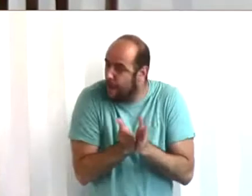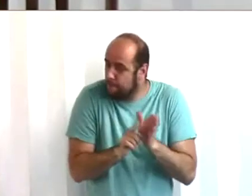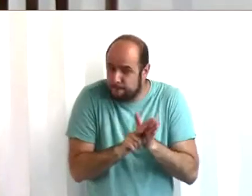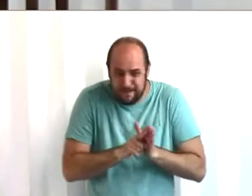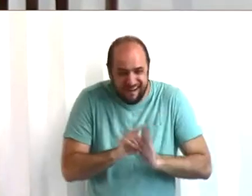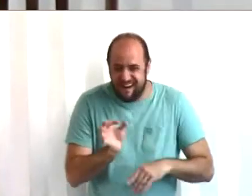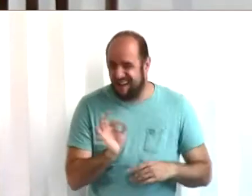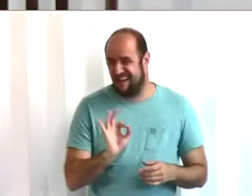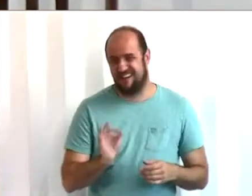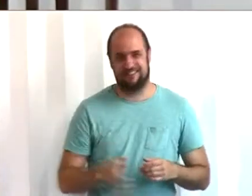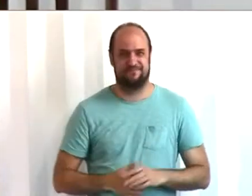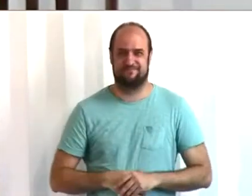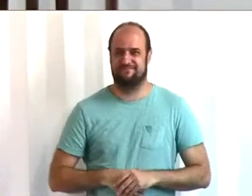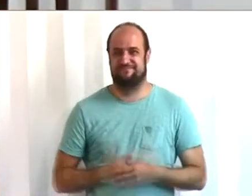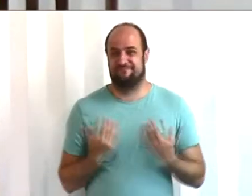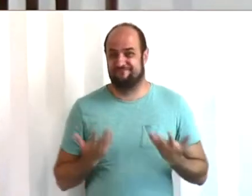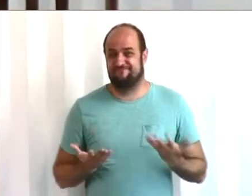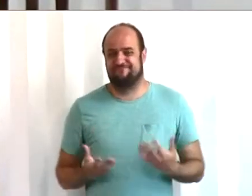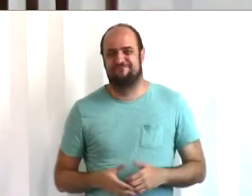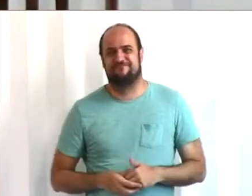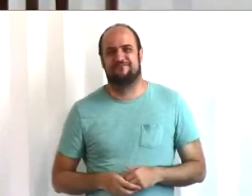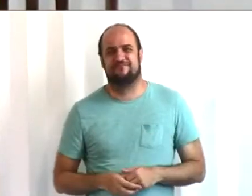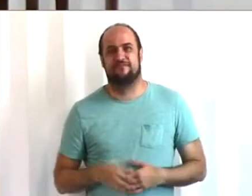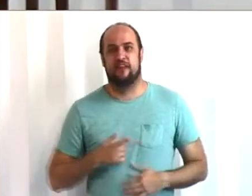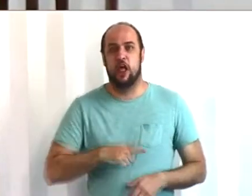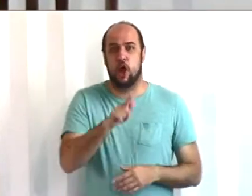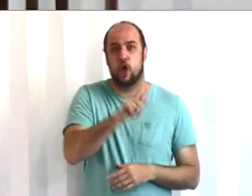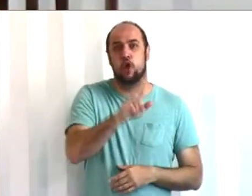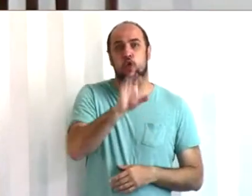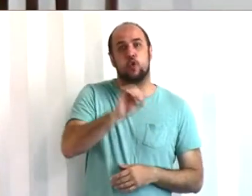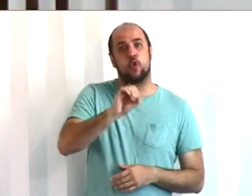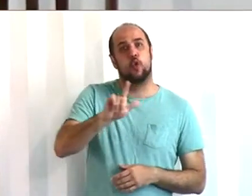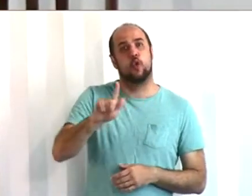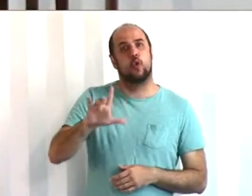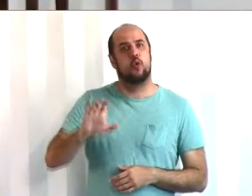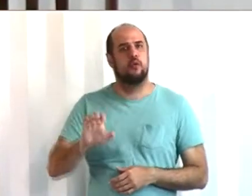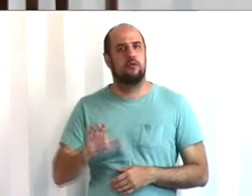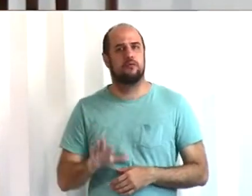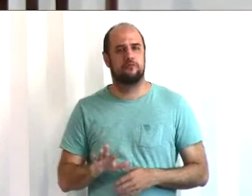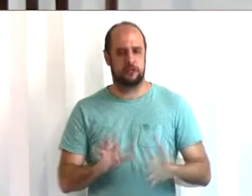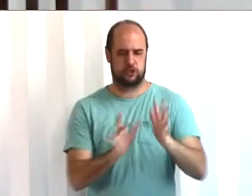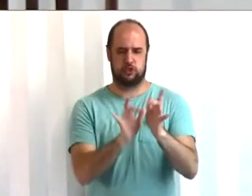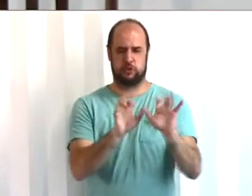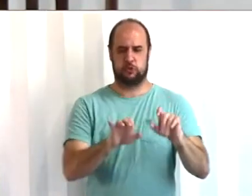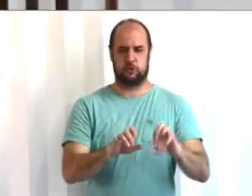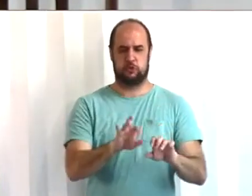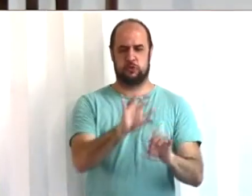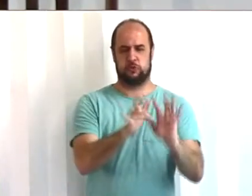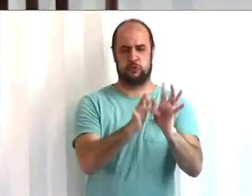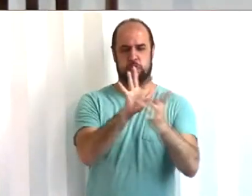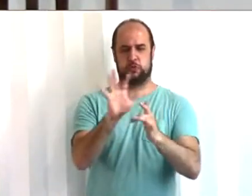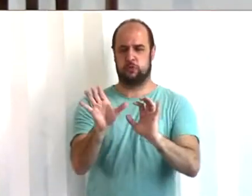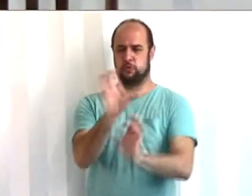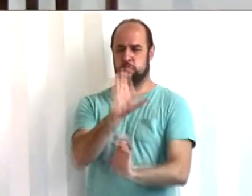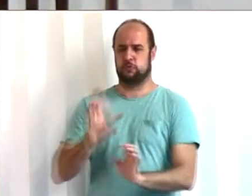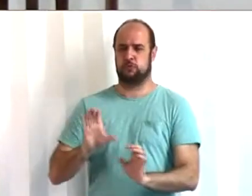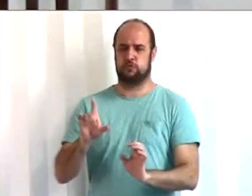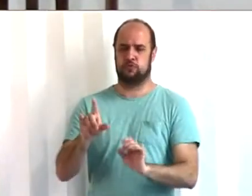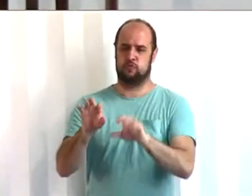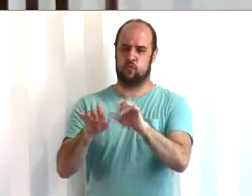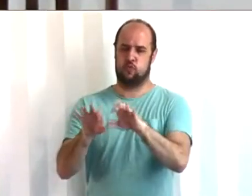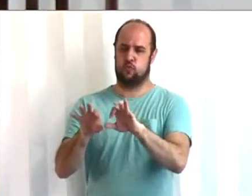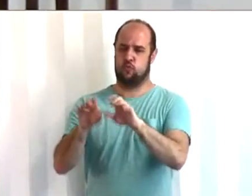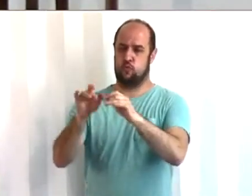não é buscado, não se dá um Google lá, Jesus Cristo, Não se dá. Quero entender melhor quem Ele